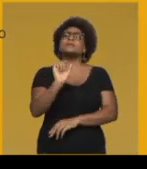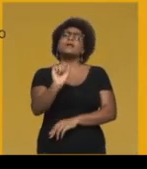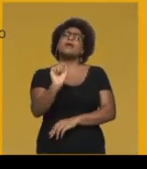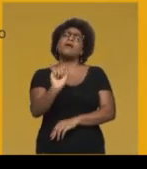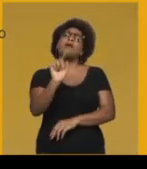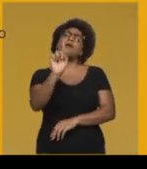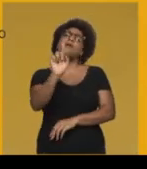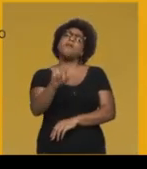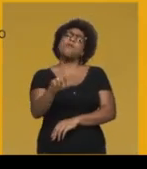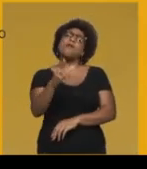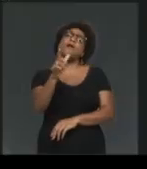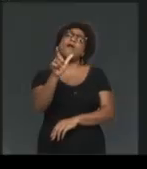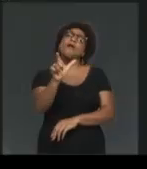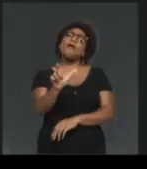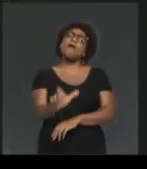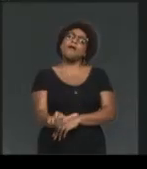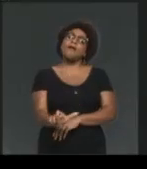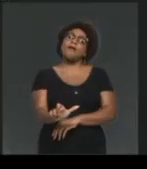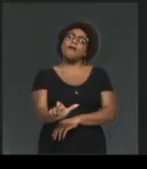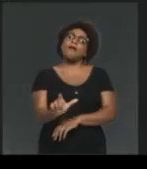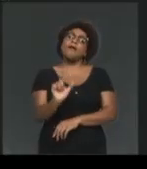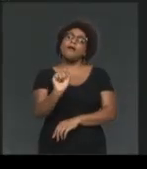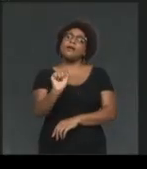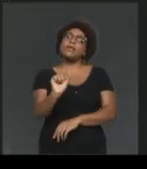redor?